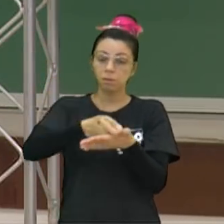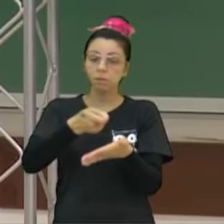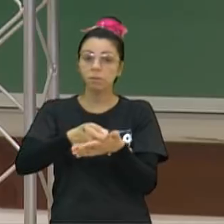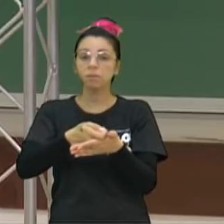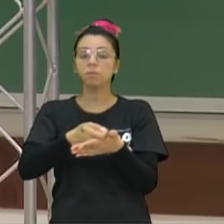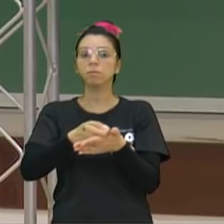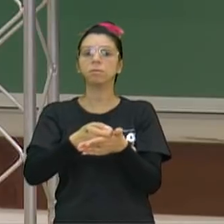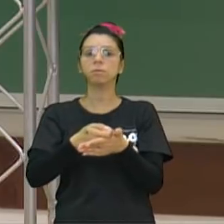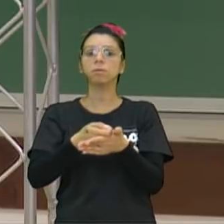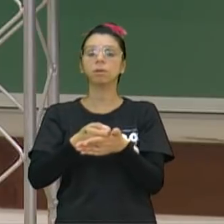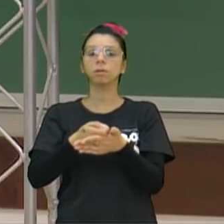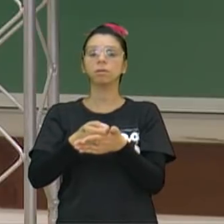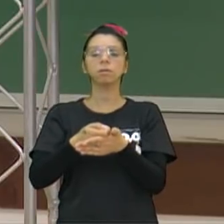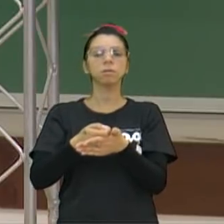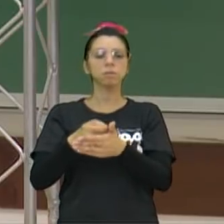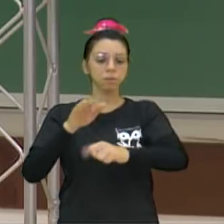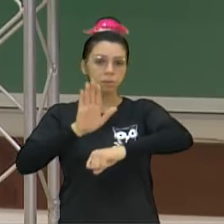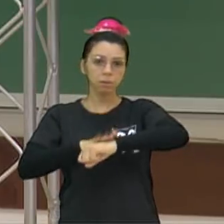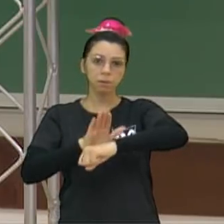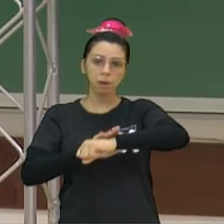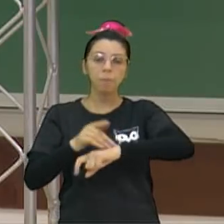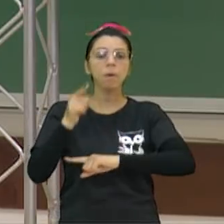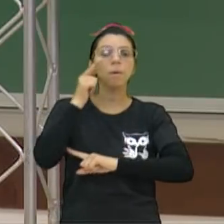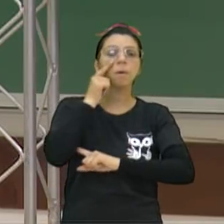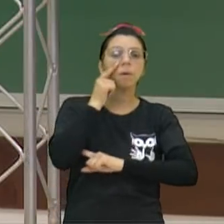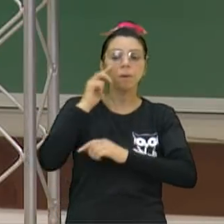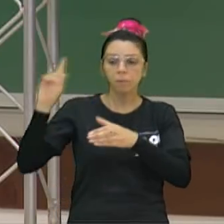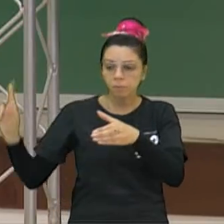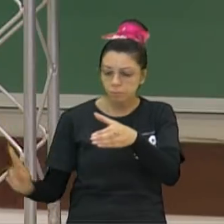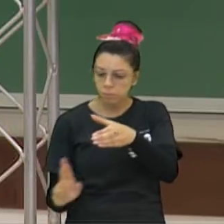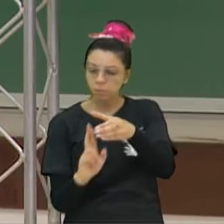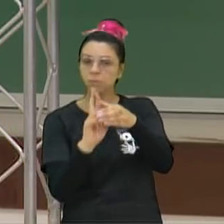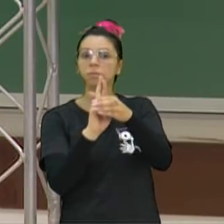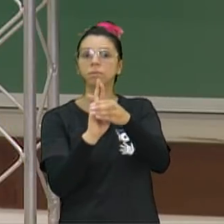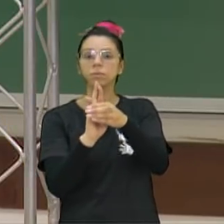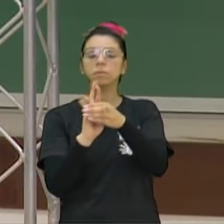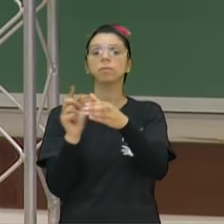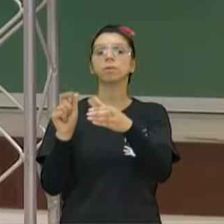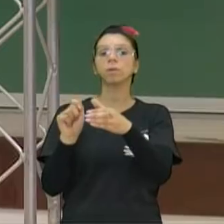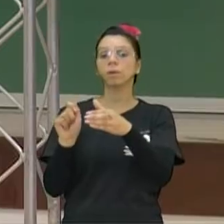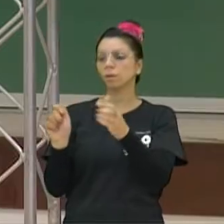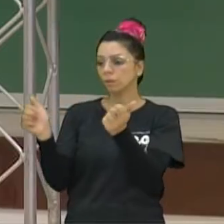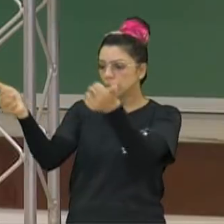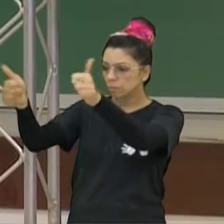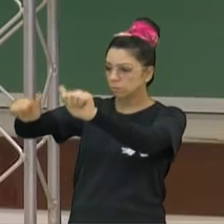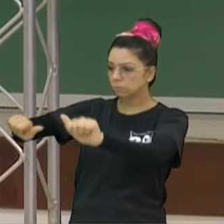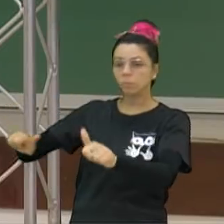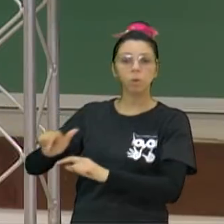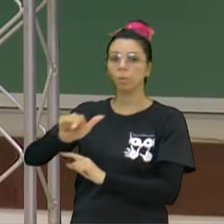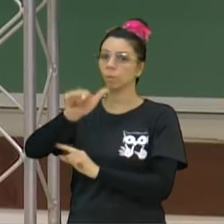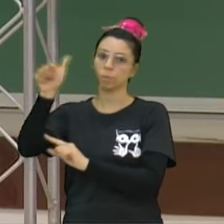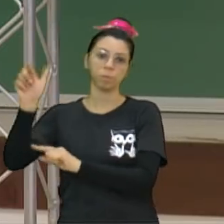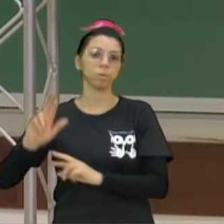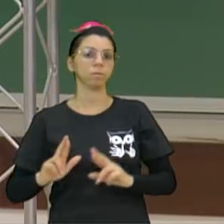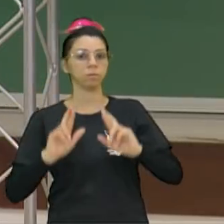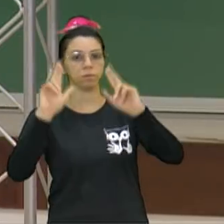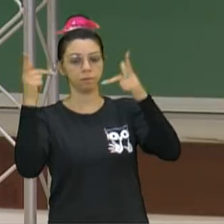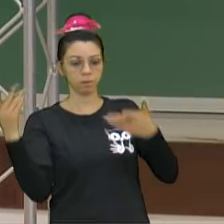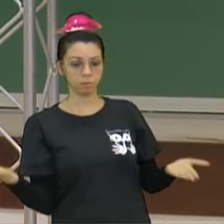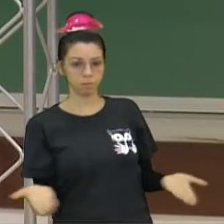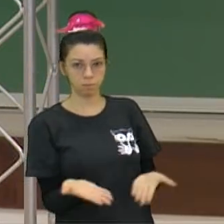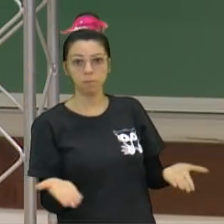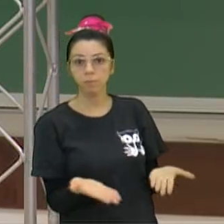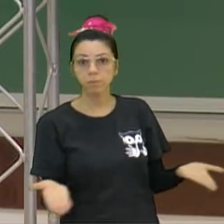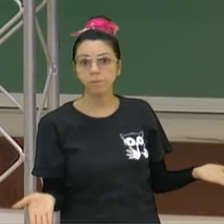questão temporal, né? A gente viu ali que na Grécia, no Renascimento, os padrões de beleza eram outros, eram diferentes dos padrões de